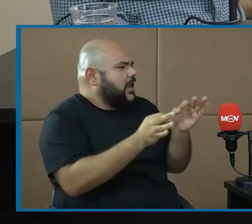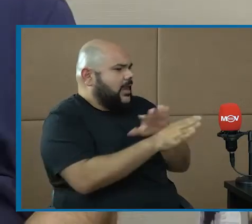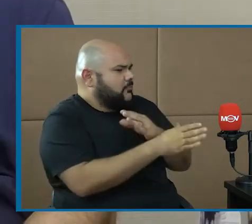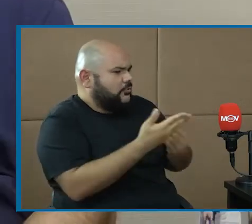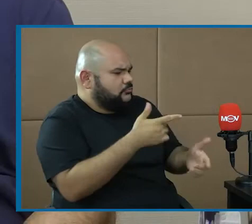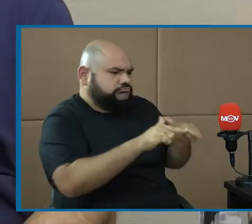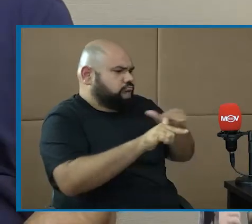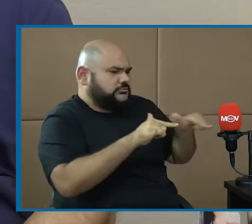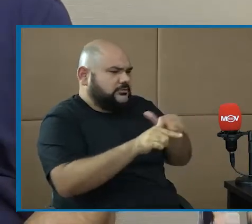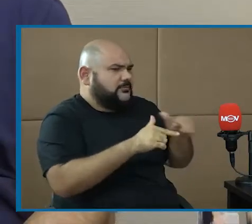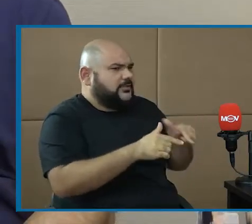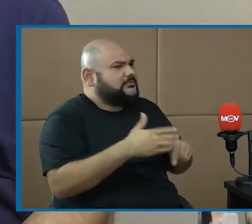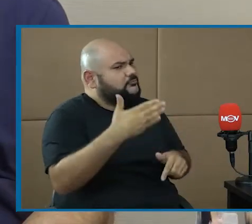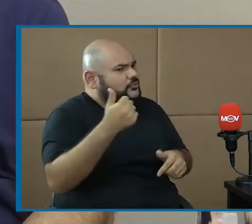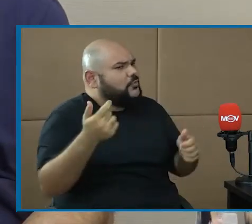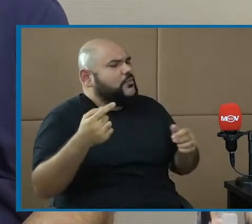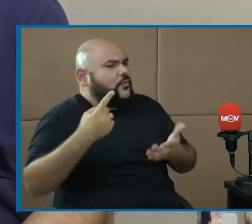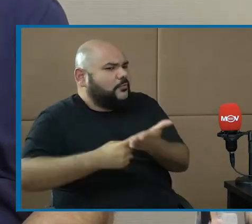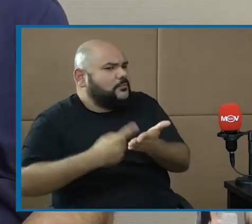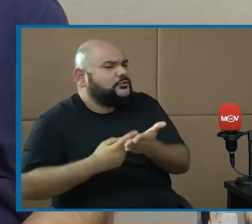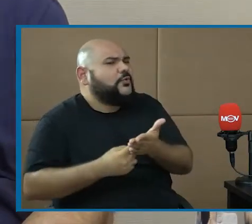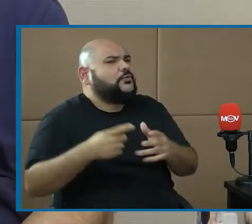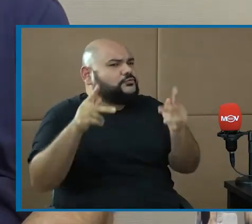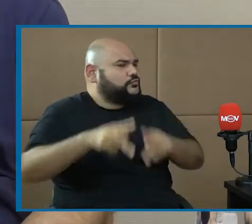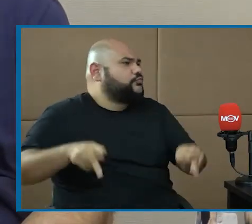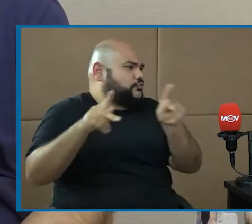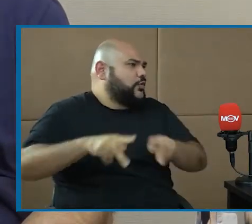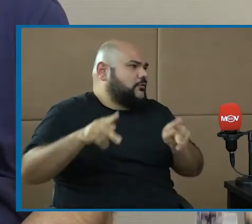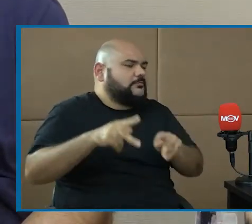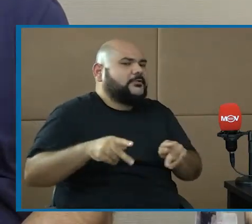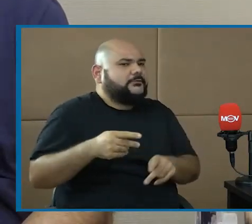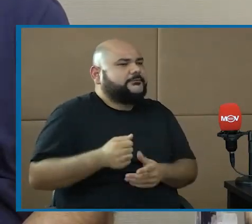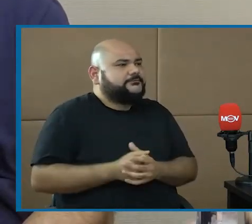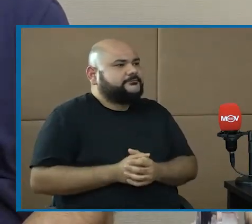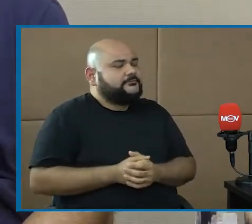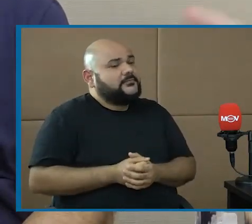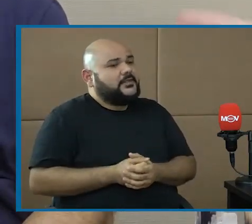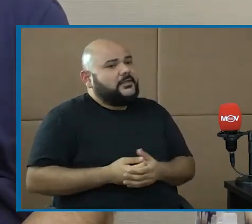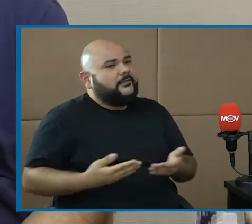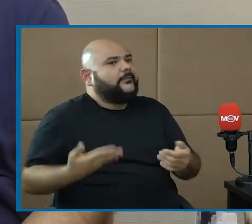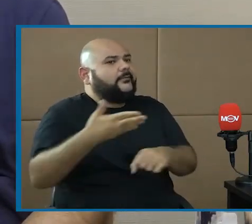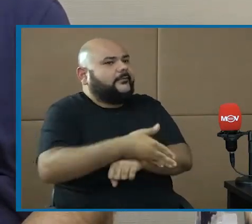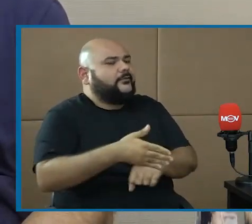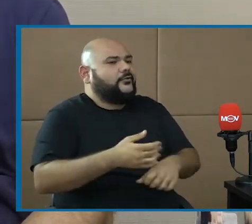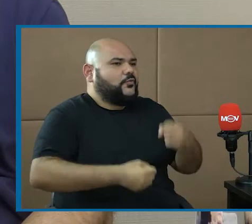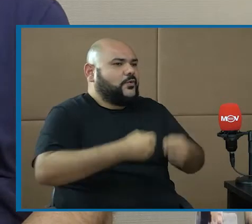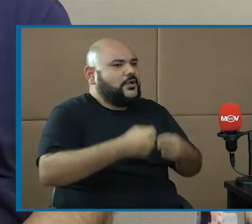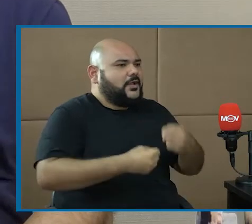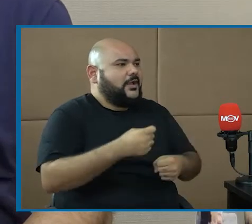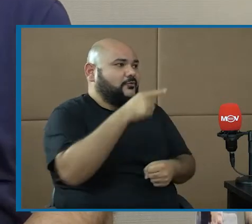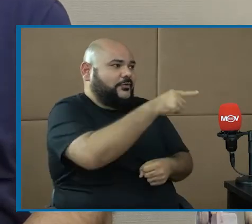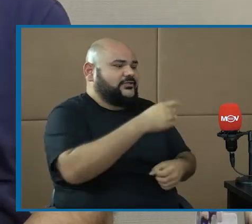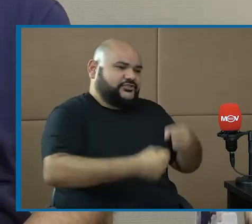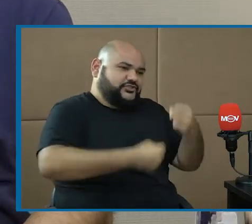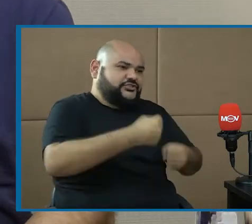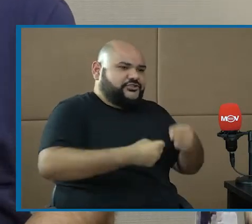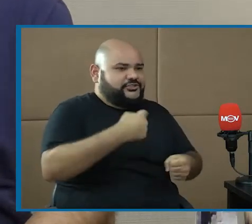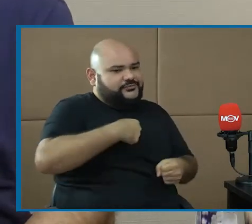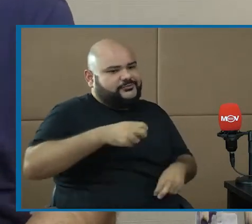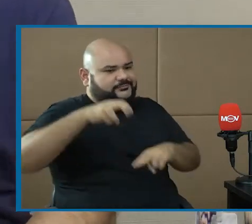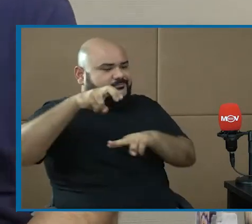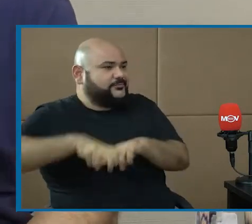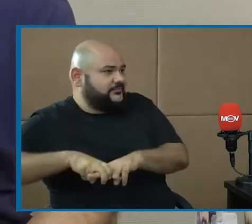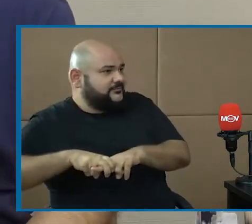almoço. Vamos no shopping. Tudo bem. Aí entramos no carro e tal. Aí ele dirigindo, eu do lado, né? Chegamos